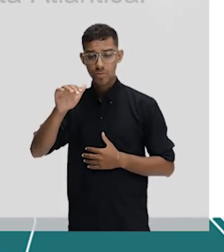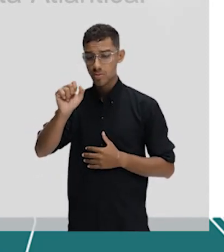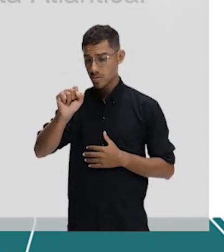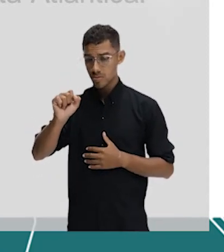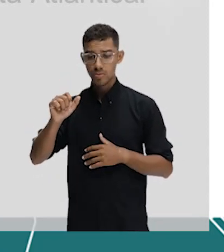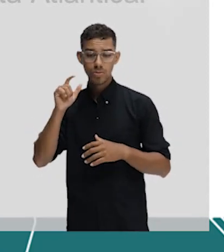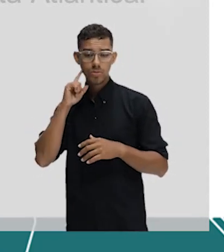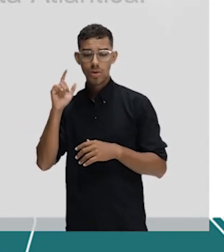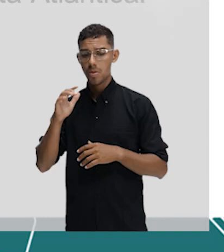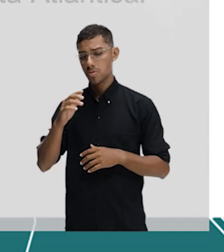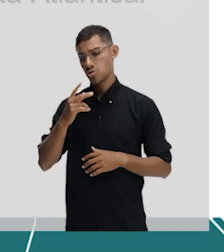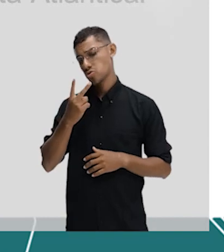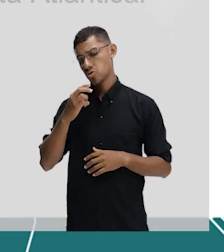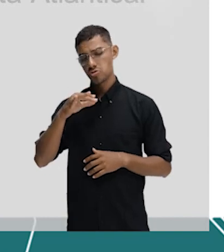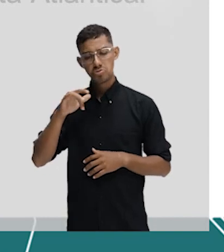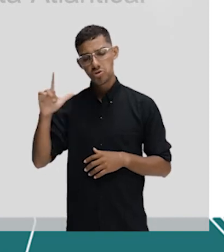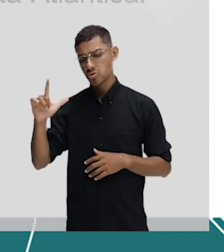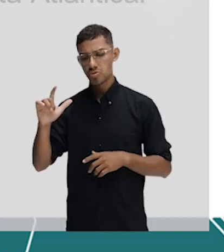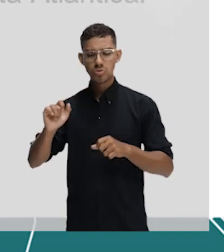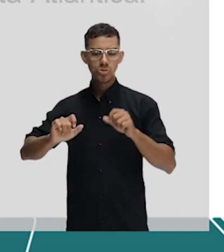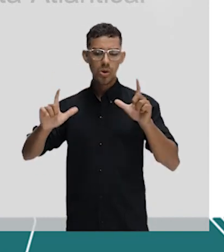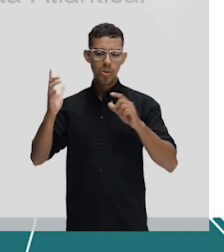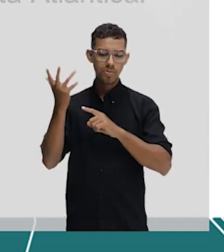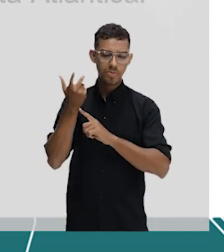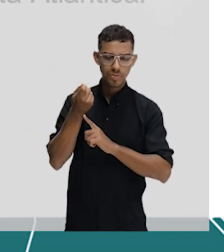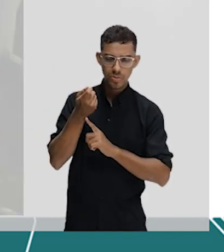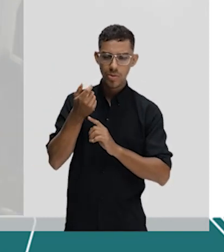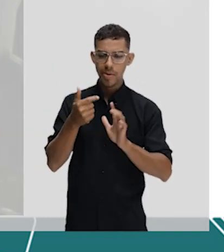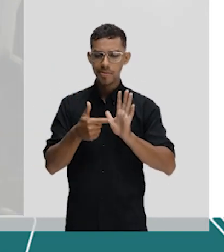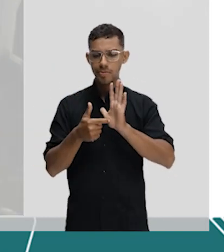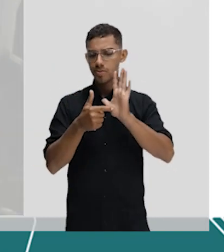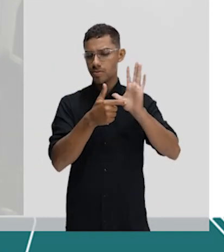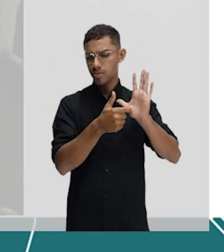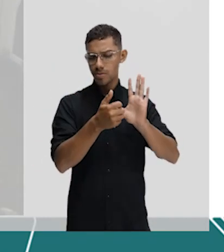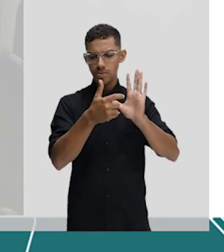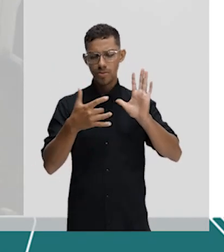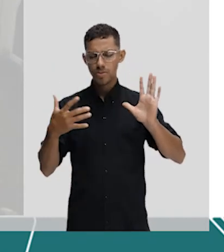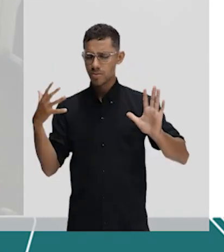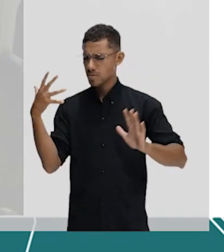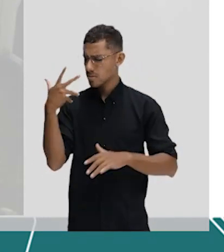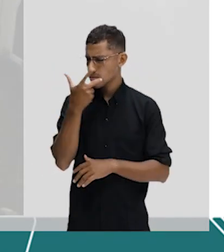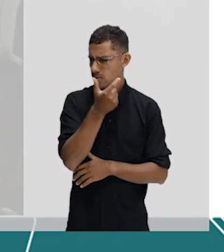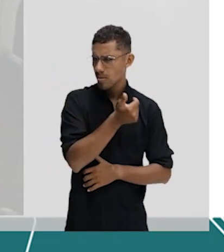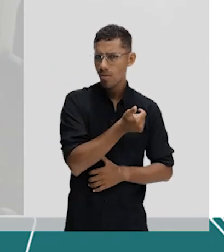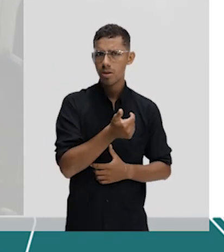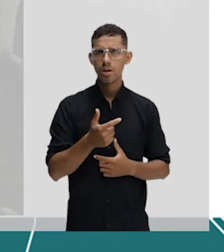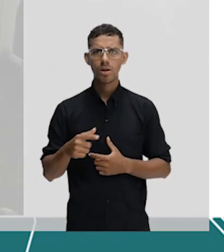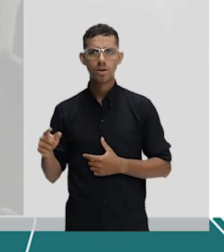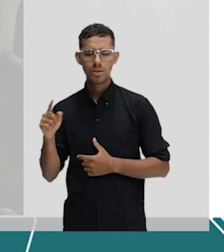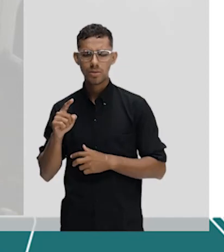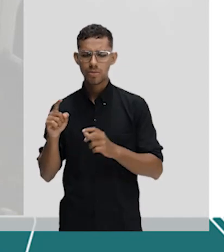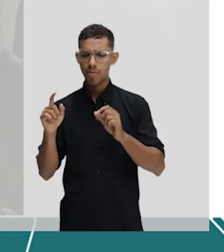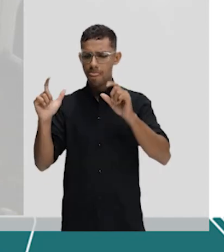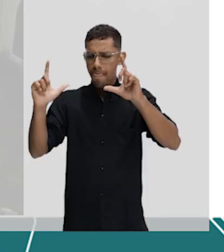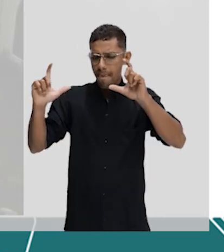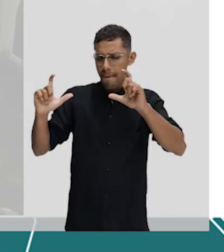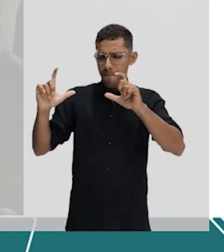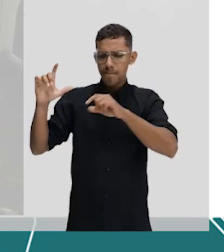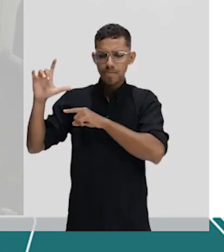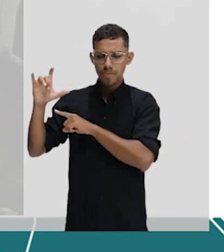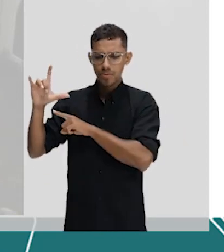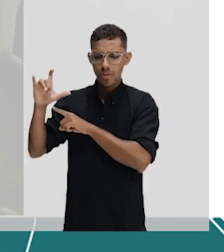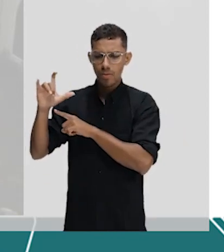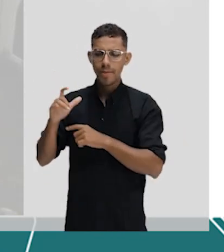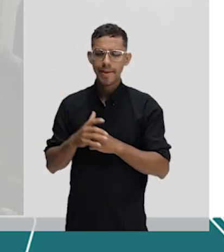obras expostas na Oficina Brenan em Recife. Gente, olha que lugar fantástico. Nem para tirar foto do Instagram, eu só queria